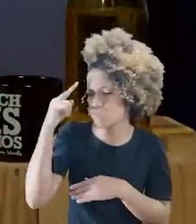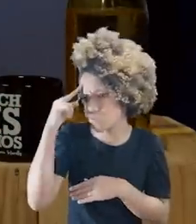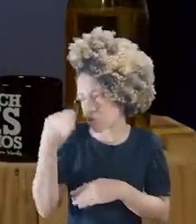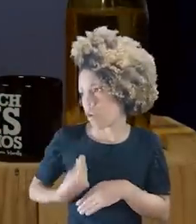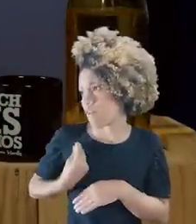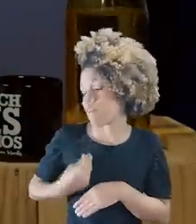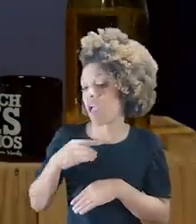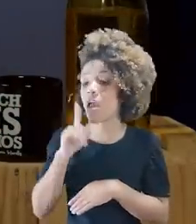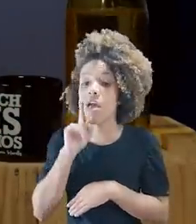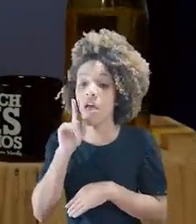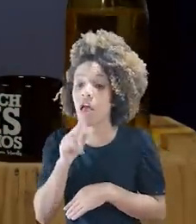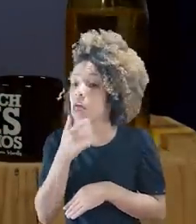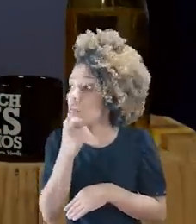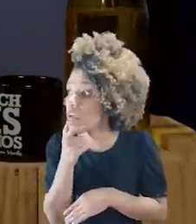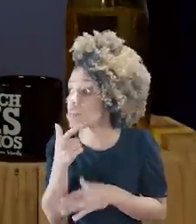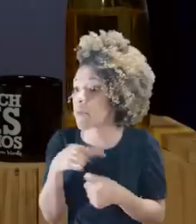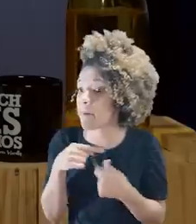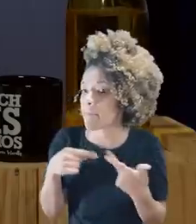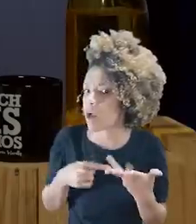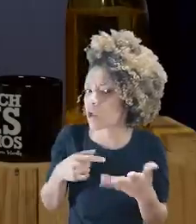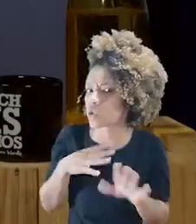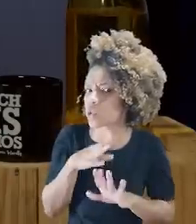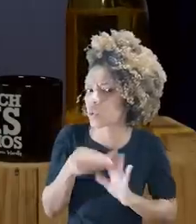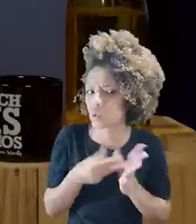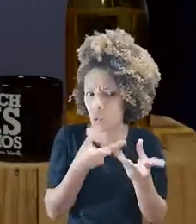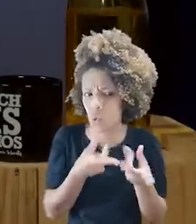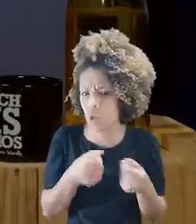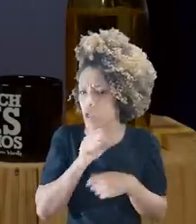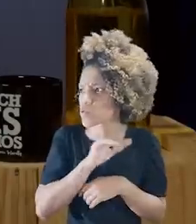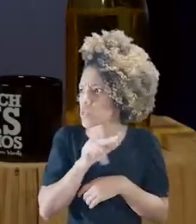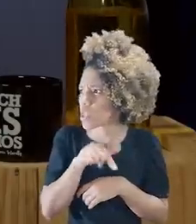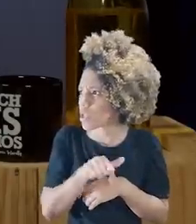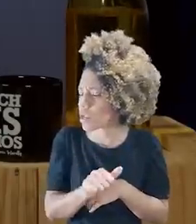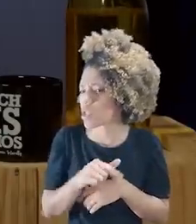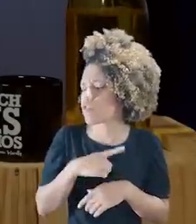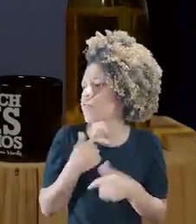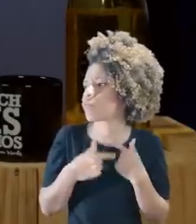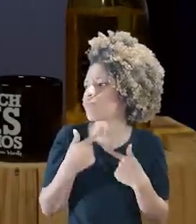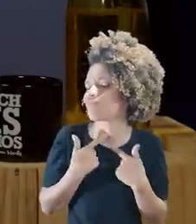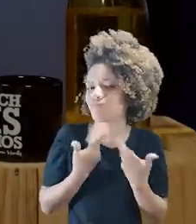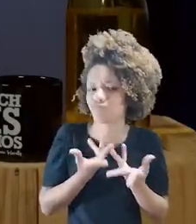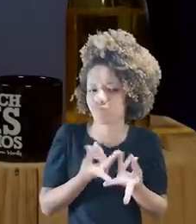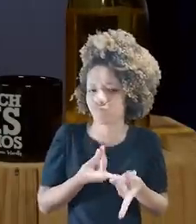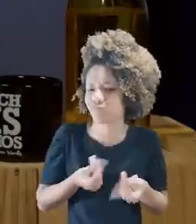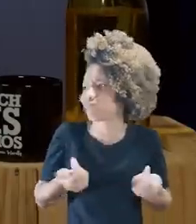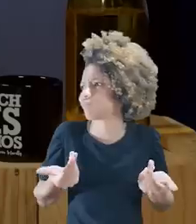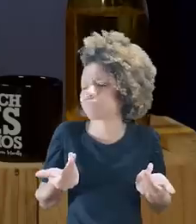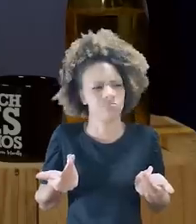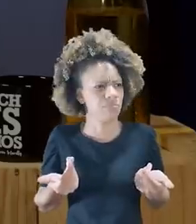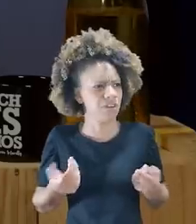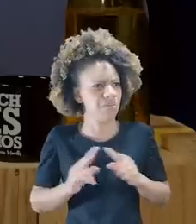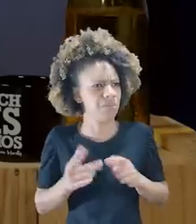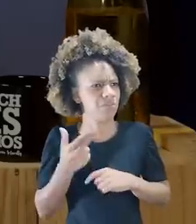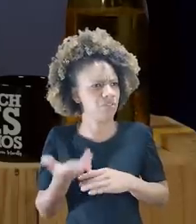falar inglês de fazer isso de fazer aquilo e de repente todos esses sonhos que a Suzana tinha vontade de fazer eles não eu eu eu falava Nossa eu